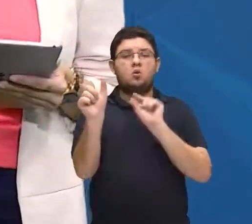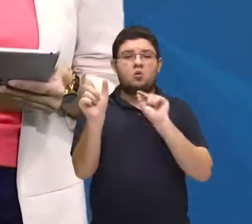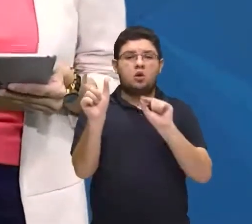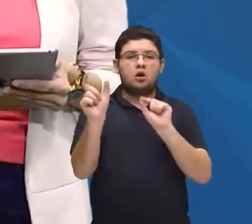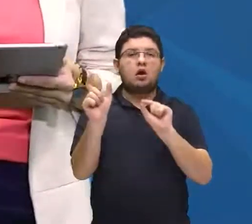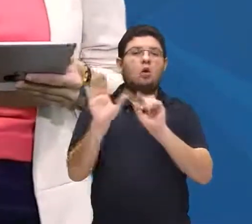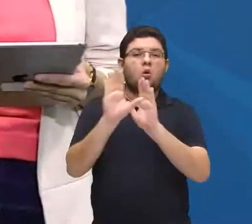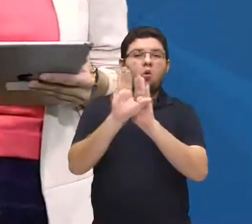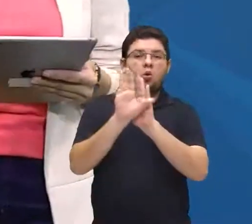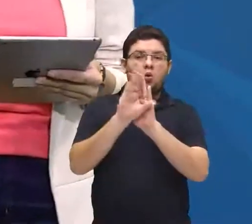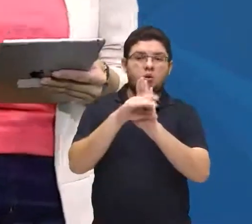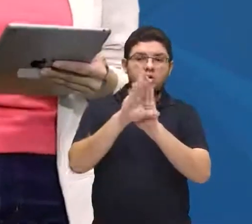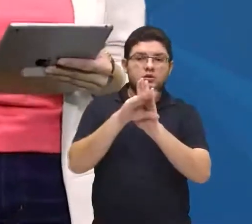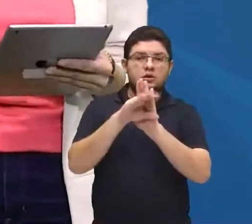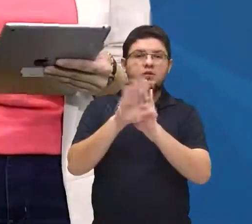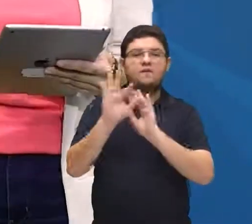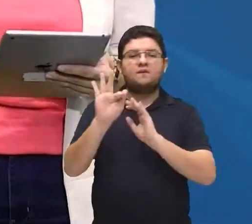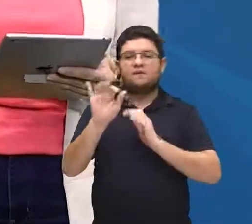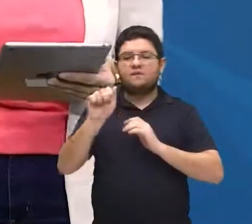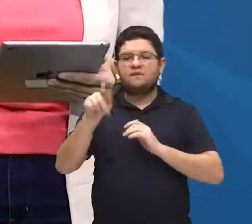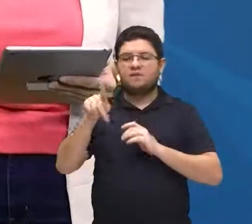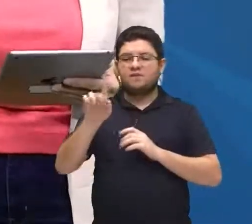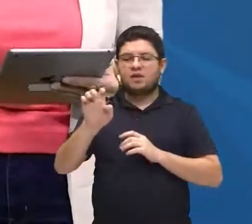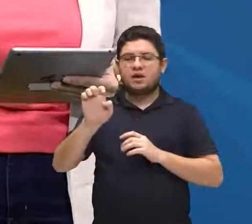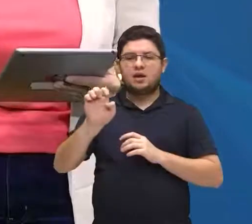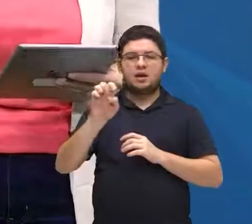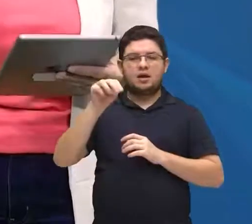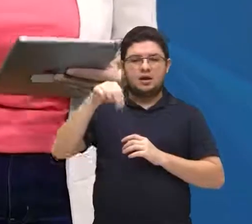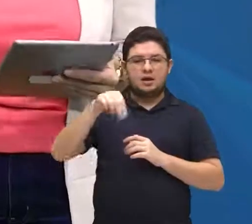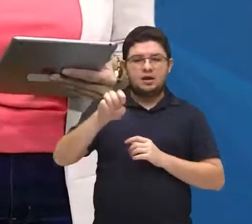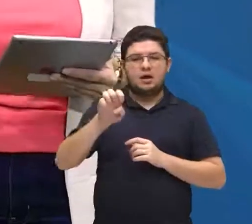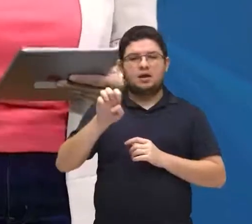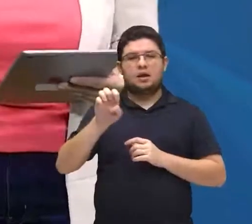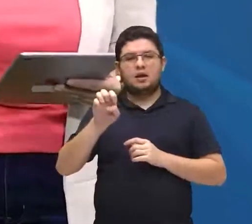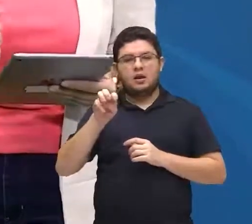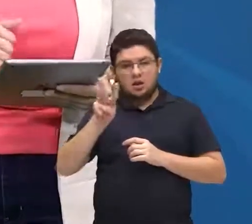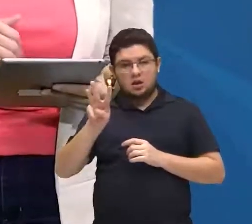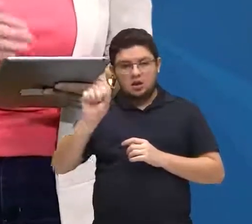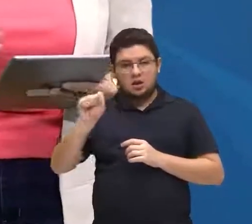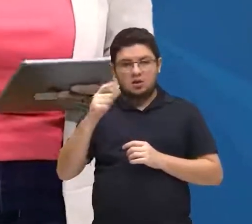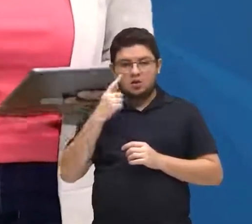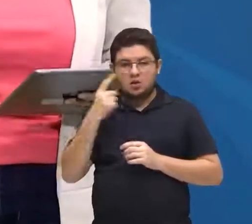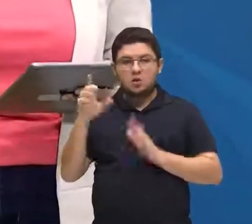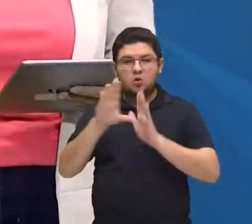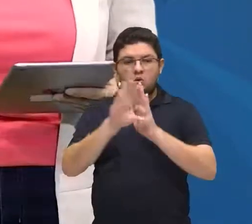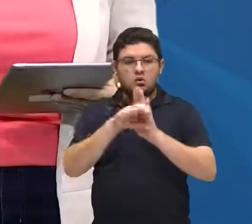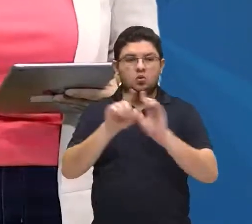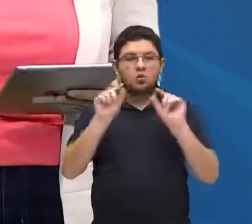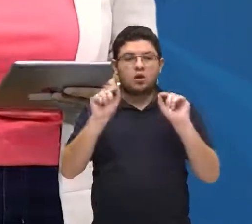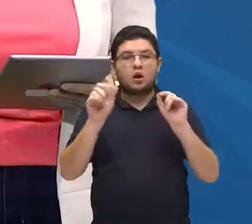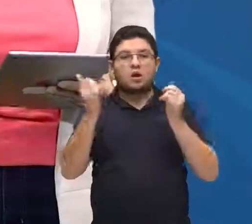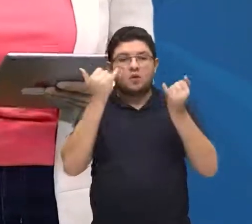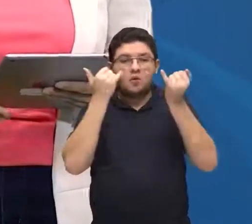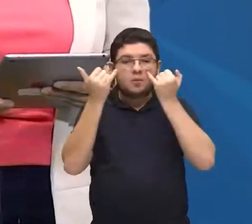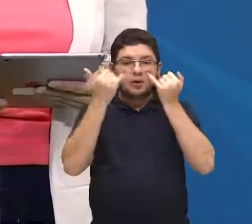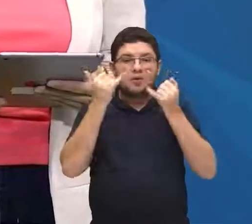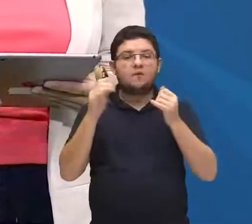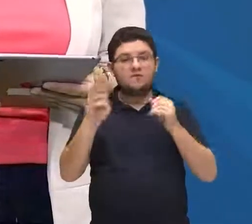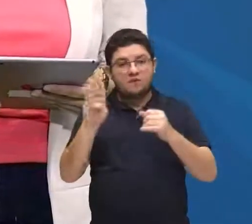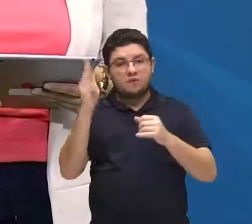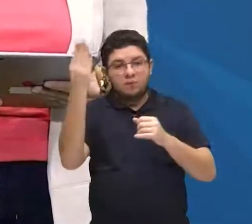fake news, que são notícias falsas, e essas notícias falsas, elas hoje são facilmente veiculadas através